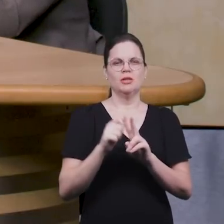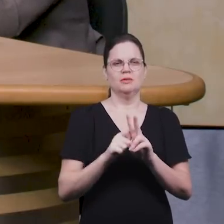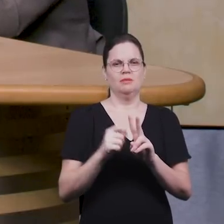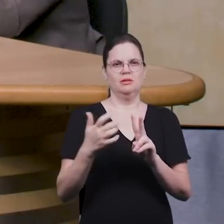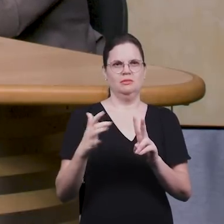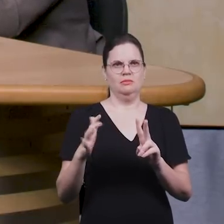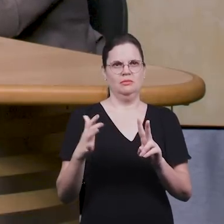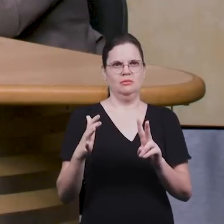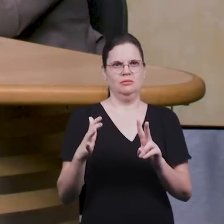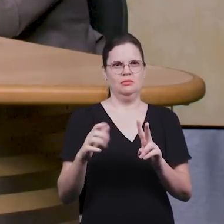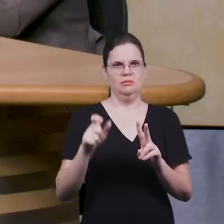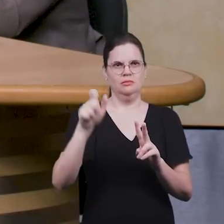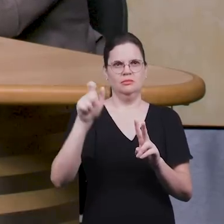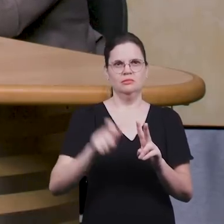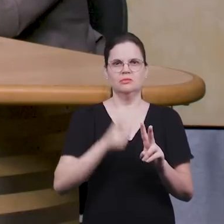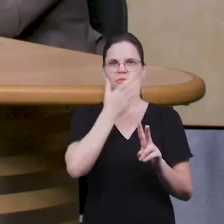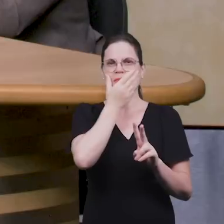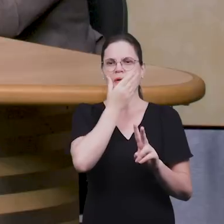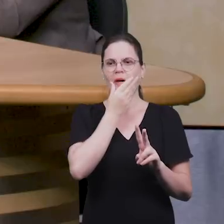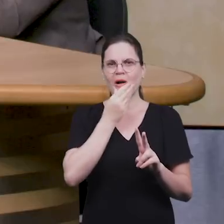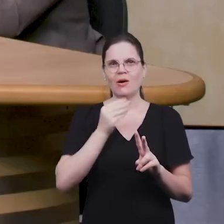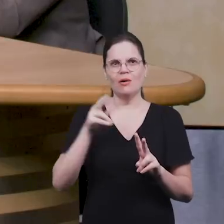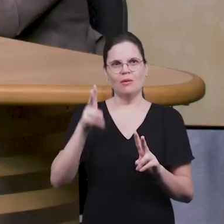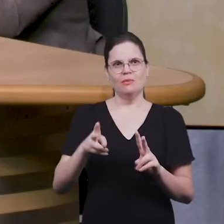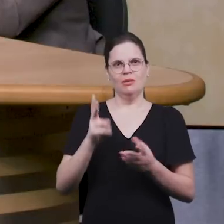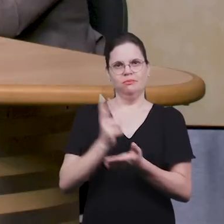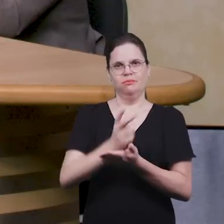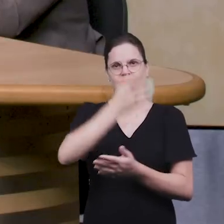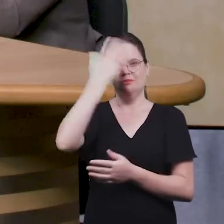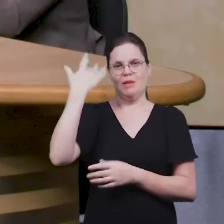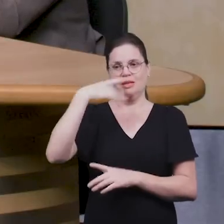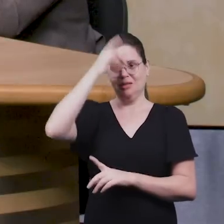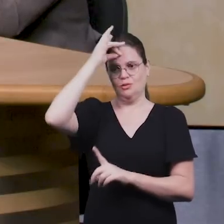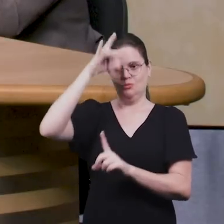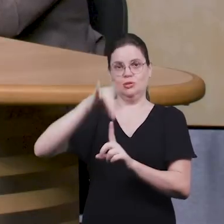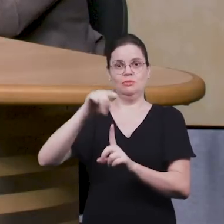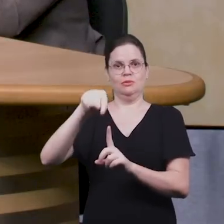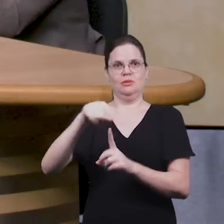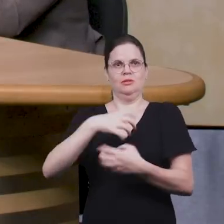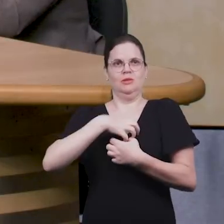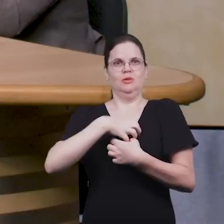meses. Esse homem foi batizado com o Espírito Santo.